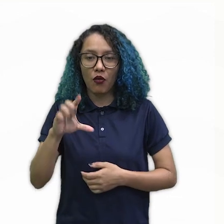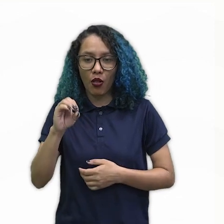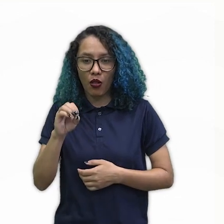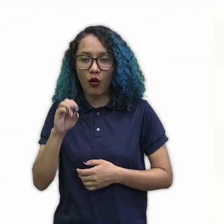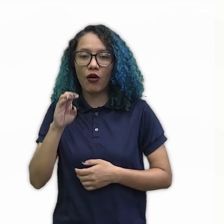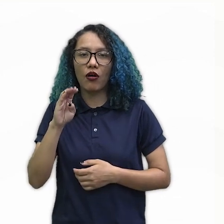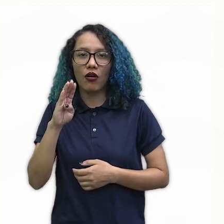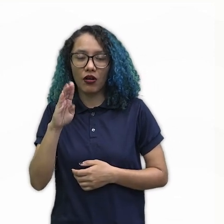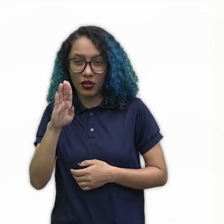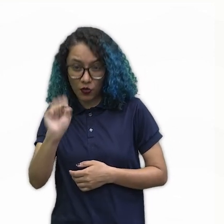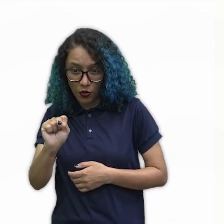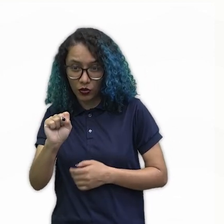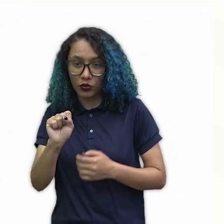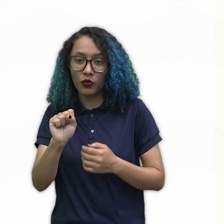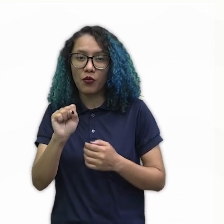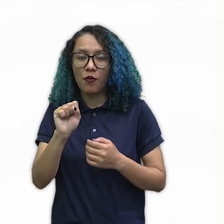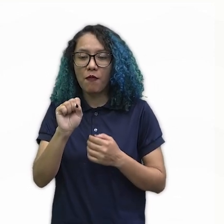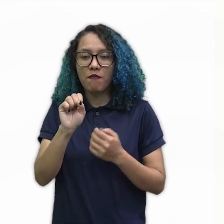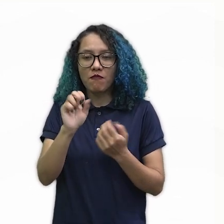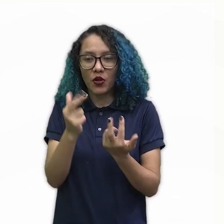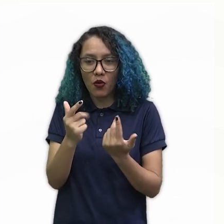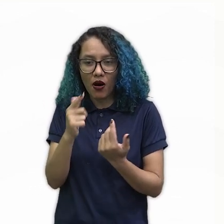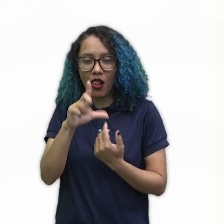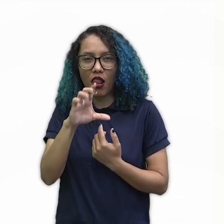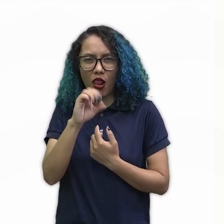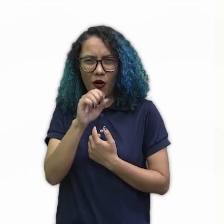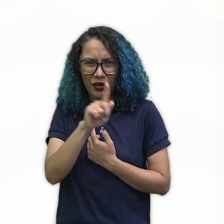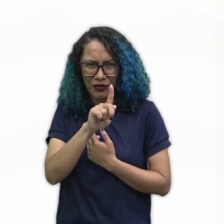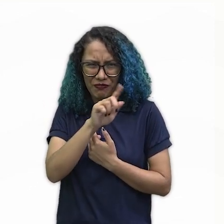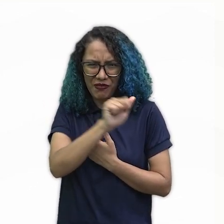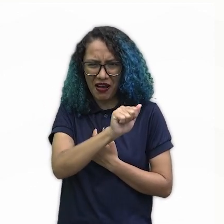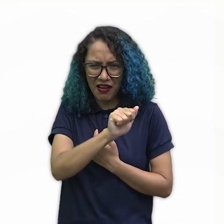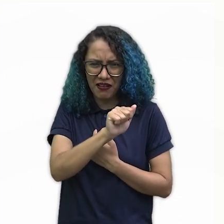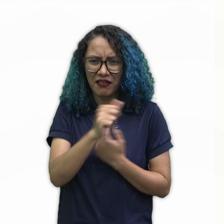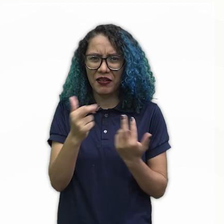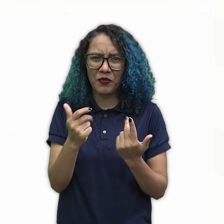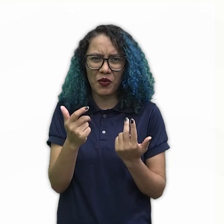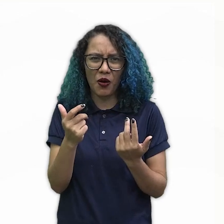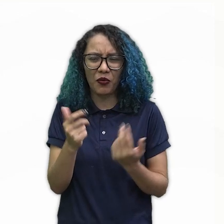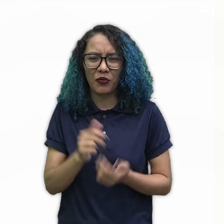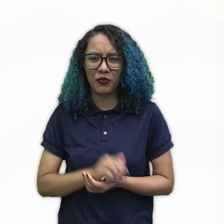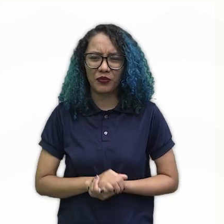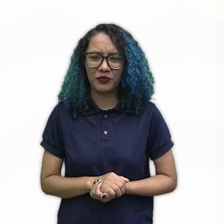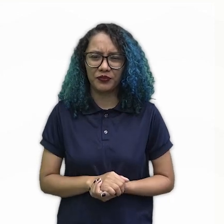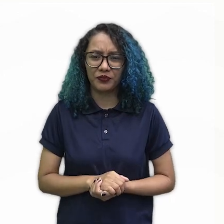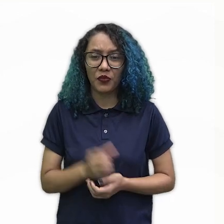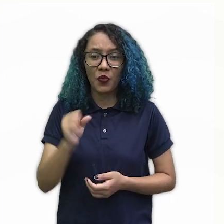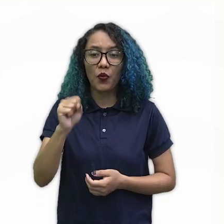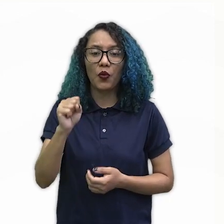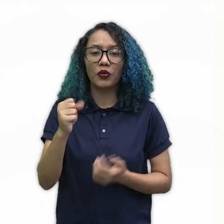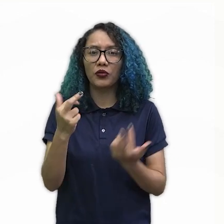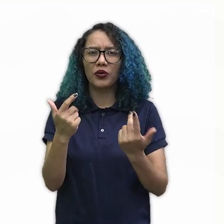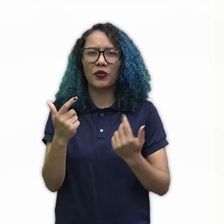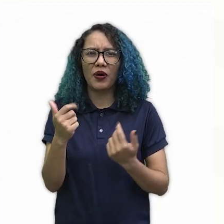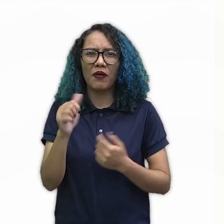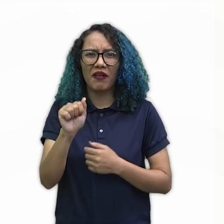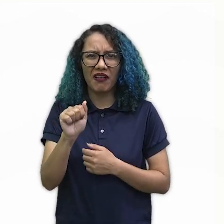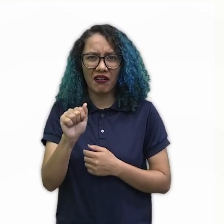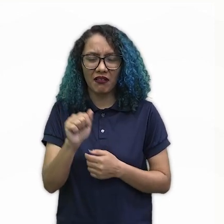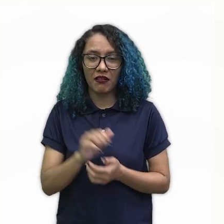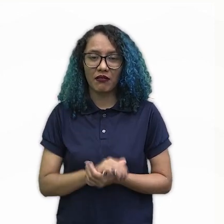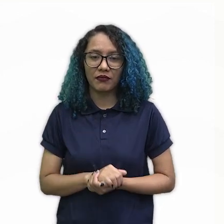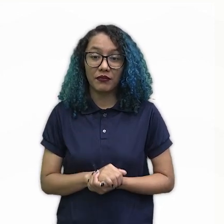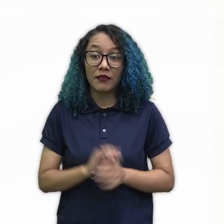conclusão, então, que os logaritmandos são iguais entre si, que o 8 aí vai ser igual a